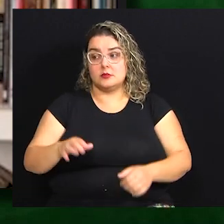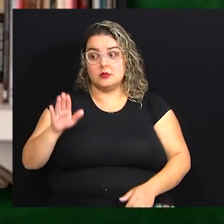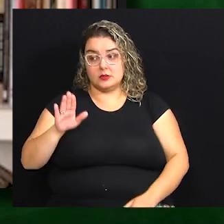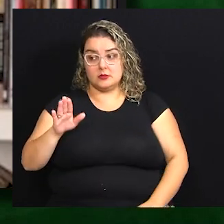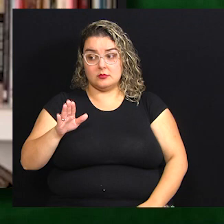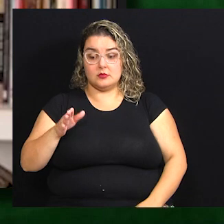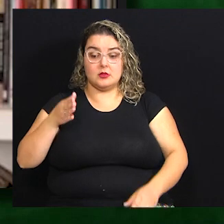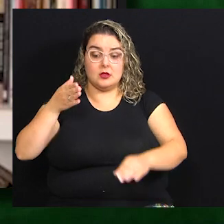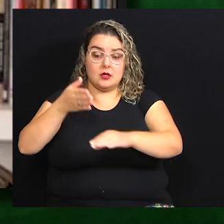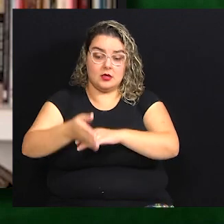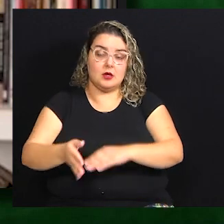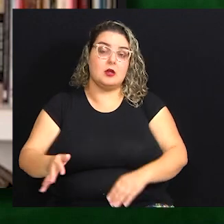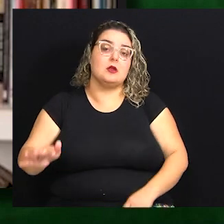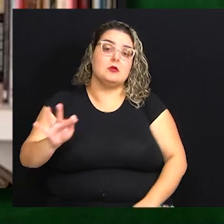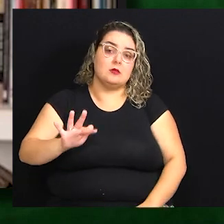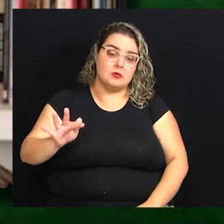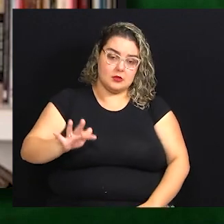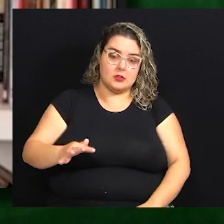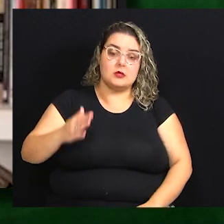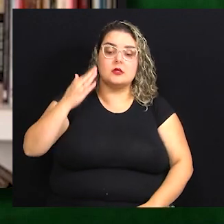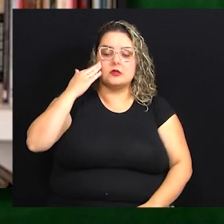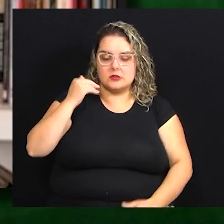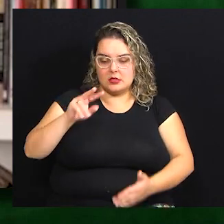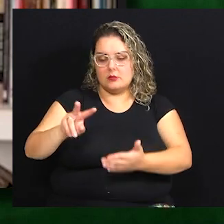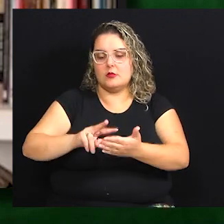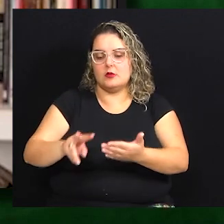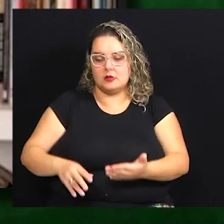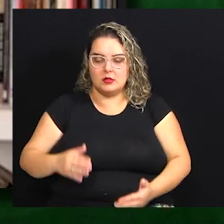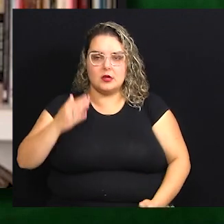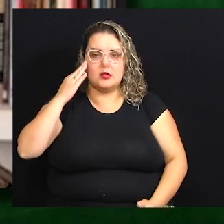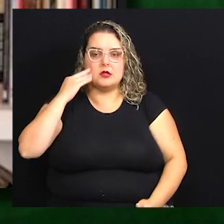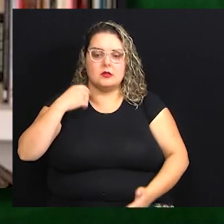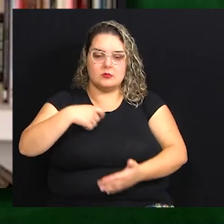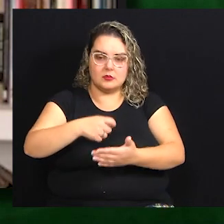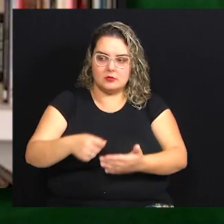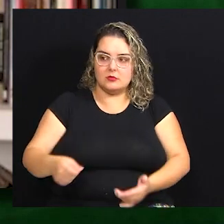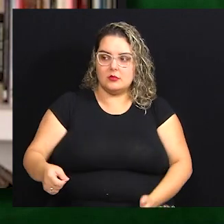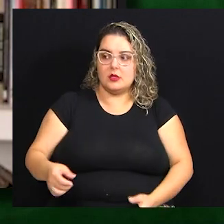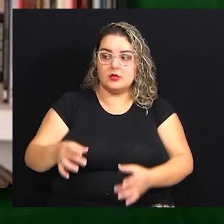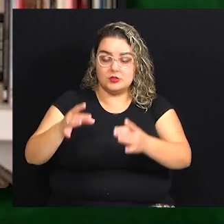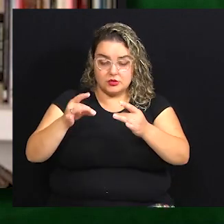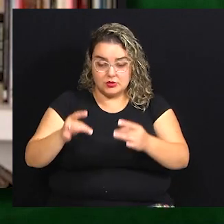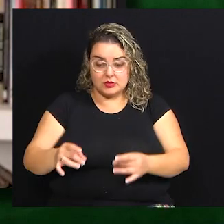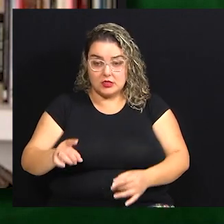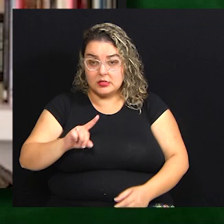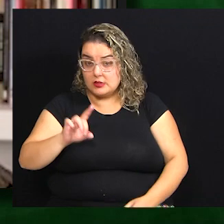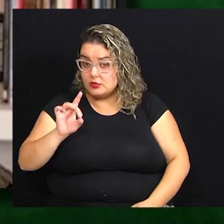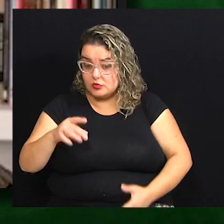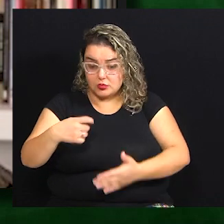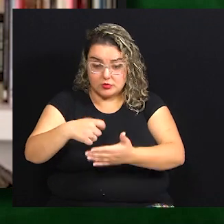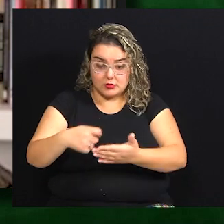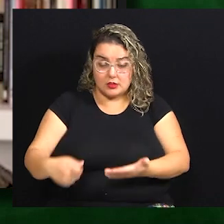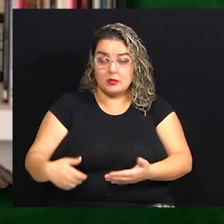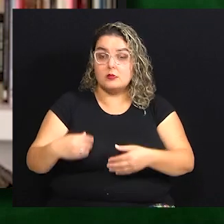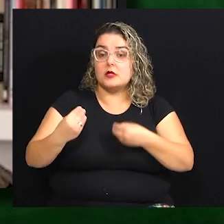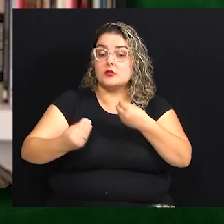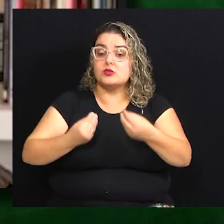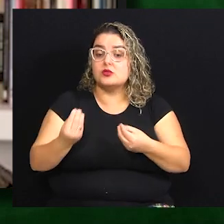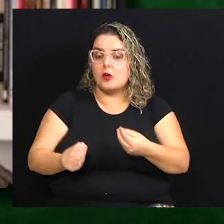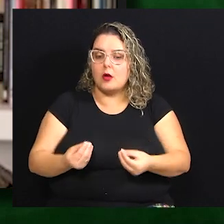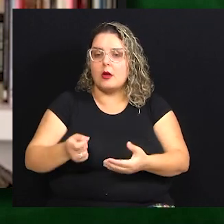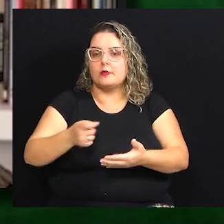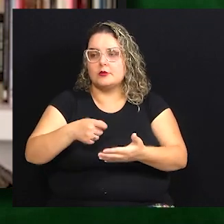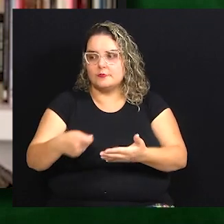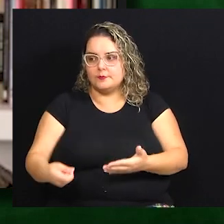e que saibam escrever, que saibam ler bem, que saibam, porque a gente filtra não apenas o que a pessoa escreve, mas a partir do que a pessoa